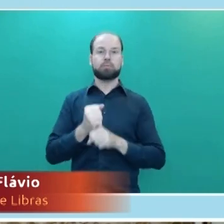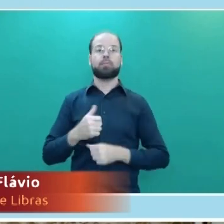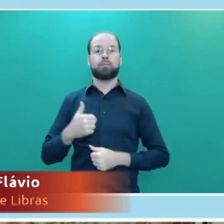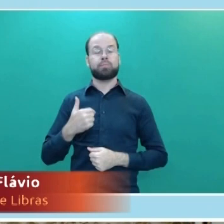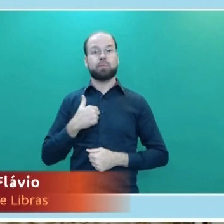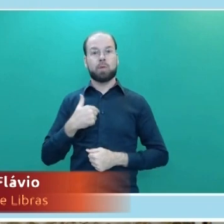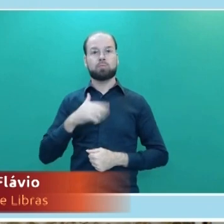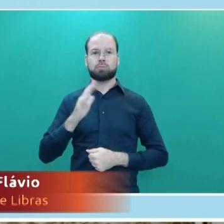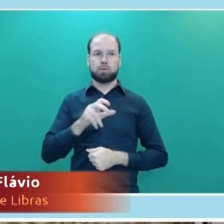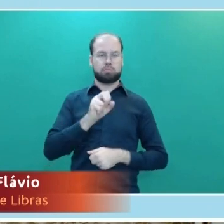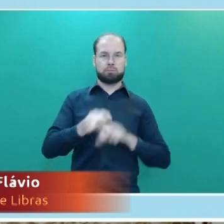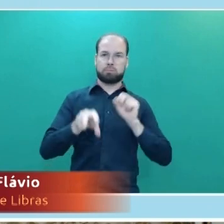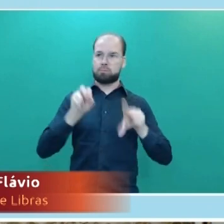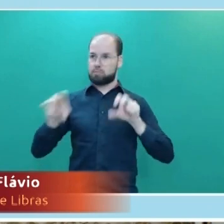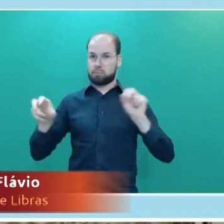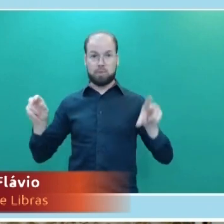situações